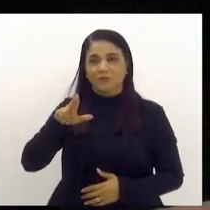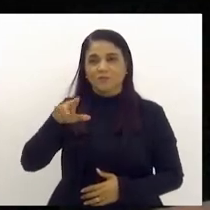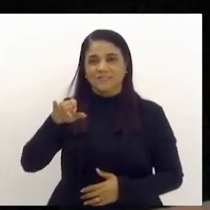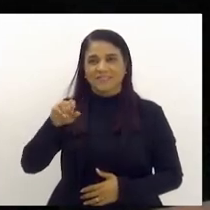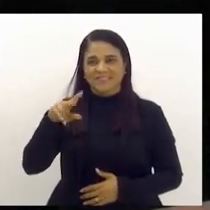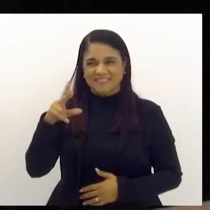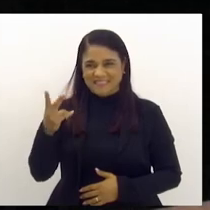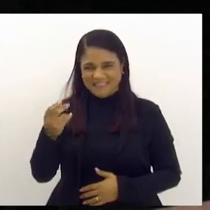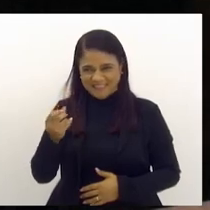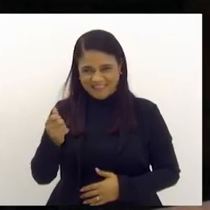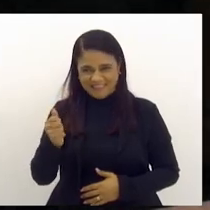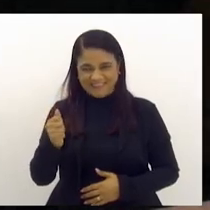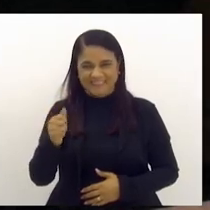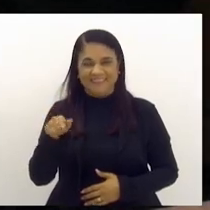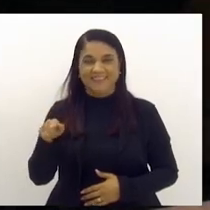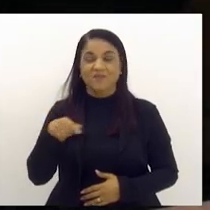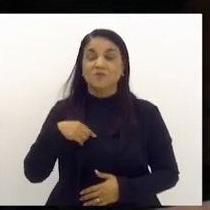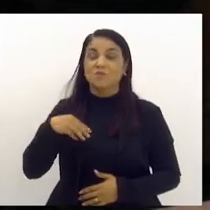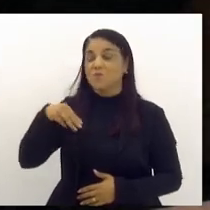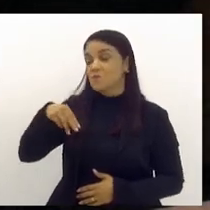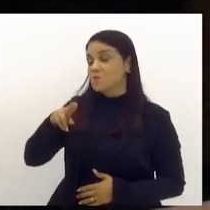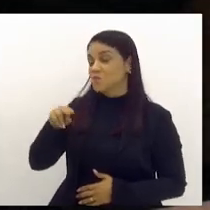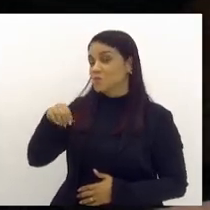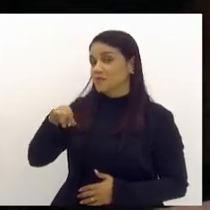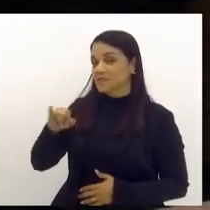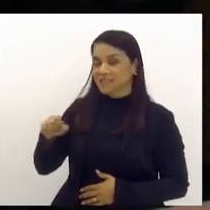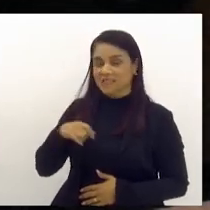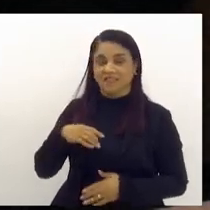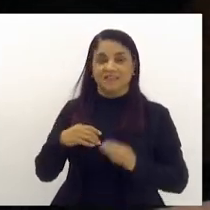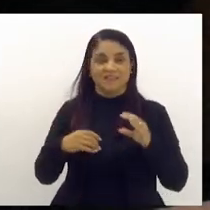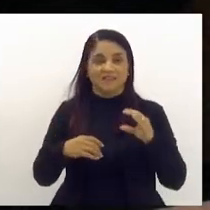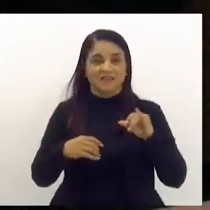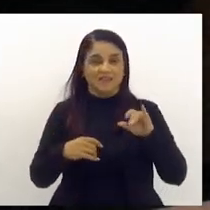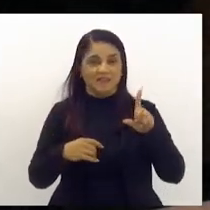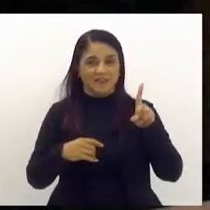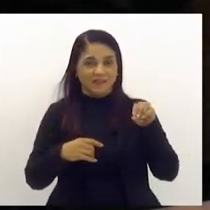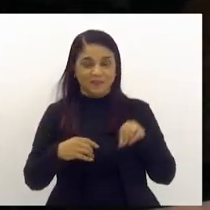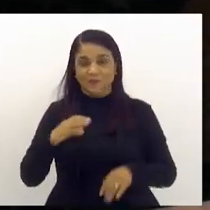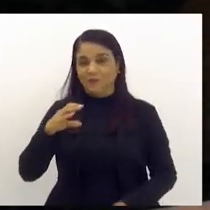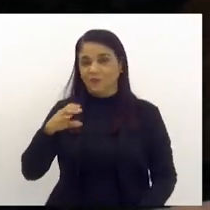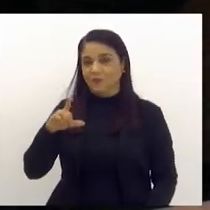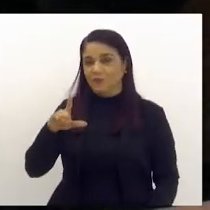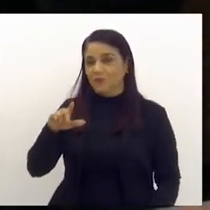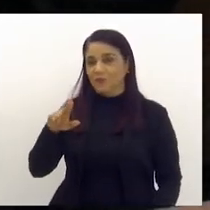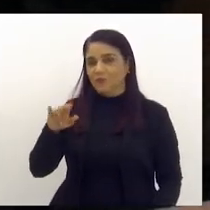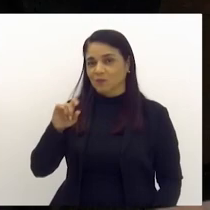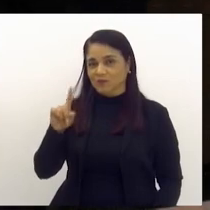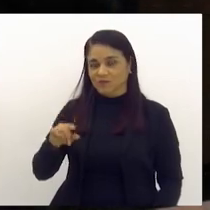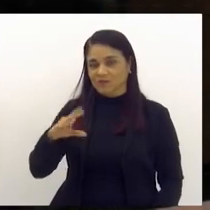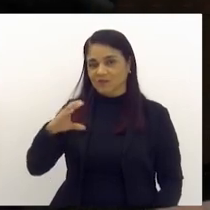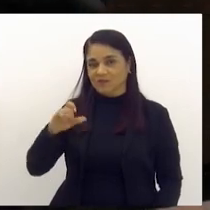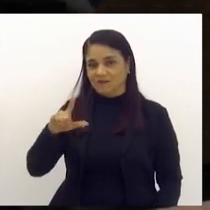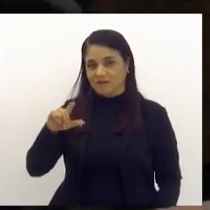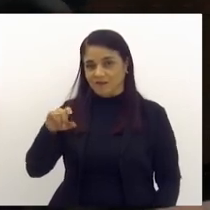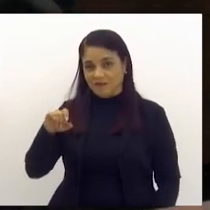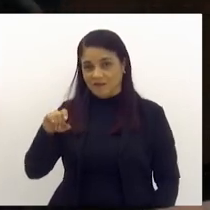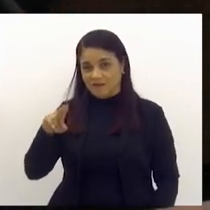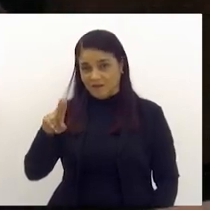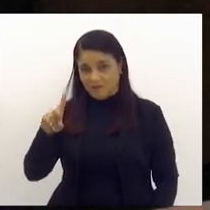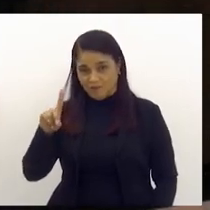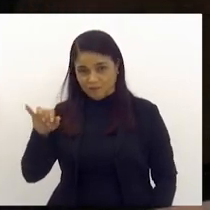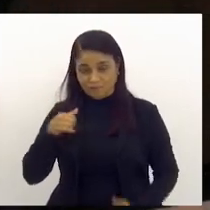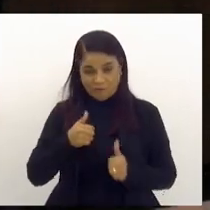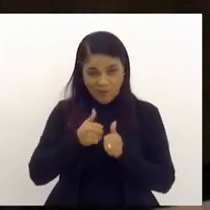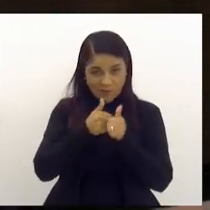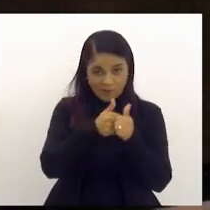e tenho certeza que o Munir, o Caiado e o Luiz Cláudio acompanharão, eu estou